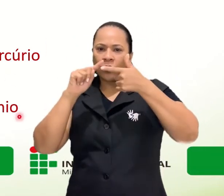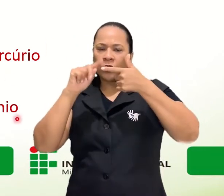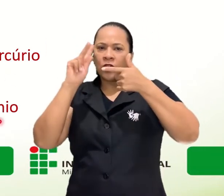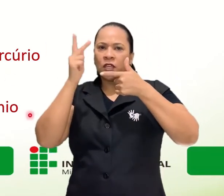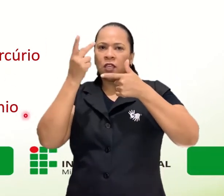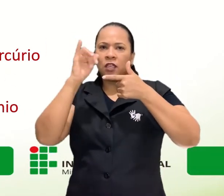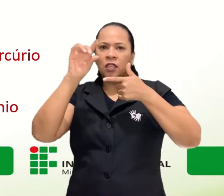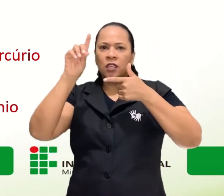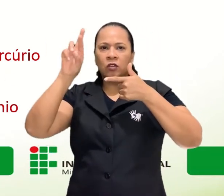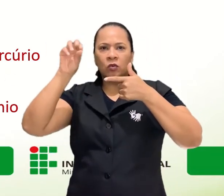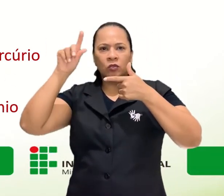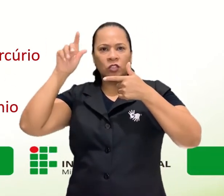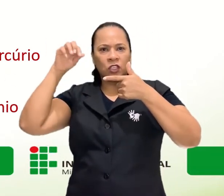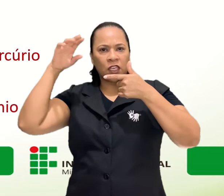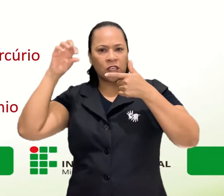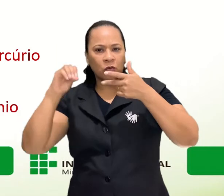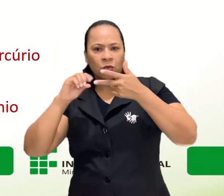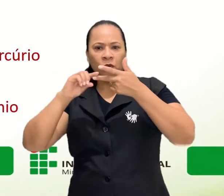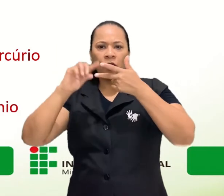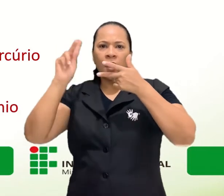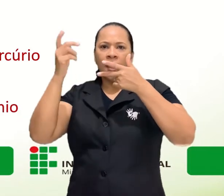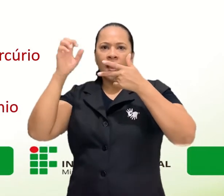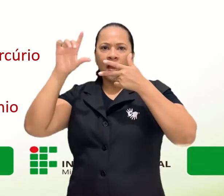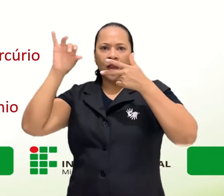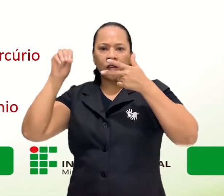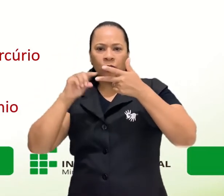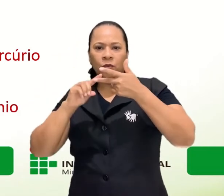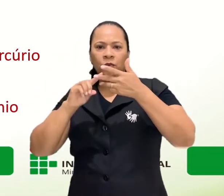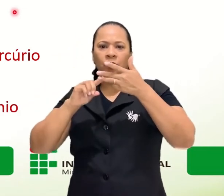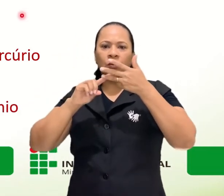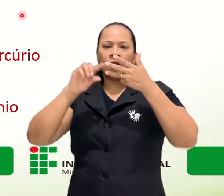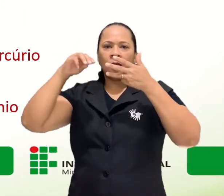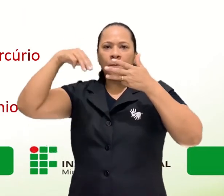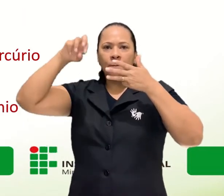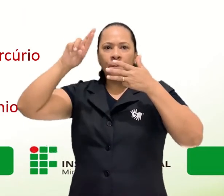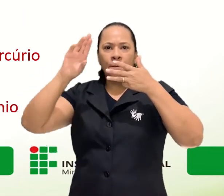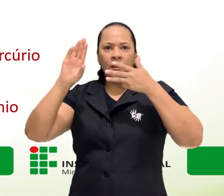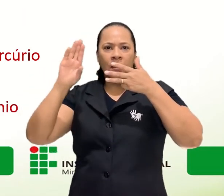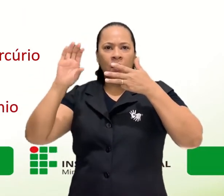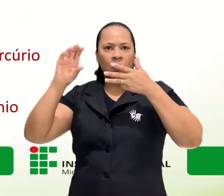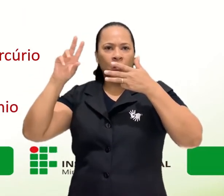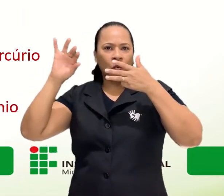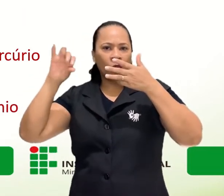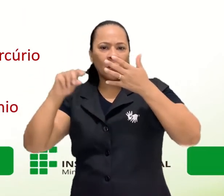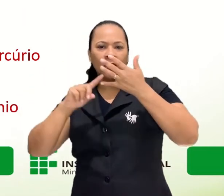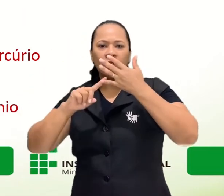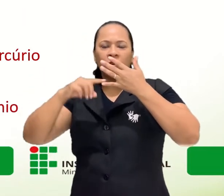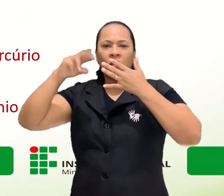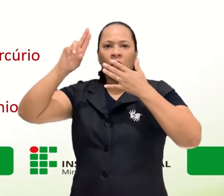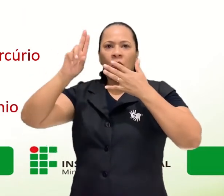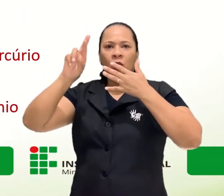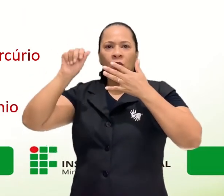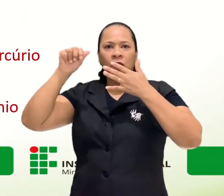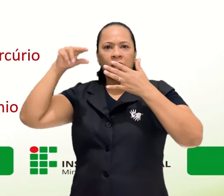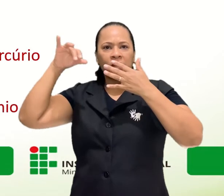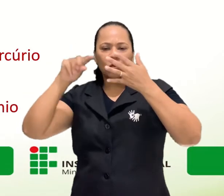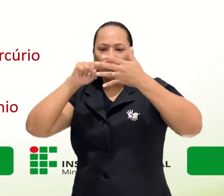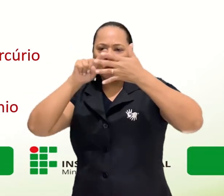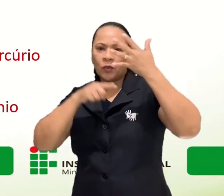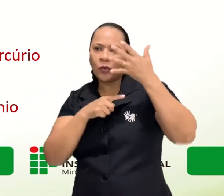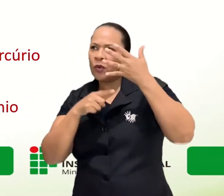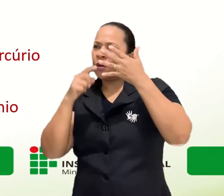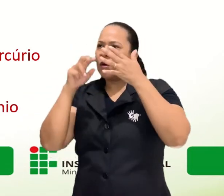mercúrio e o urânio. Então, observa-se que para cada substância eu tenho um espectro diferente